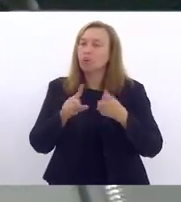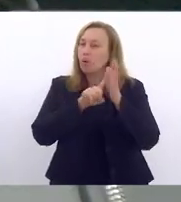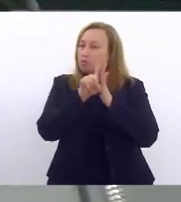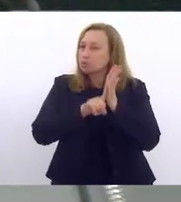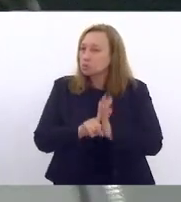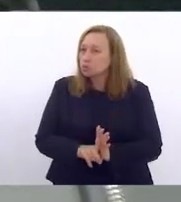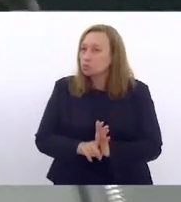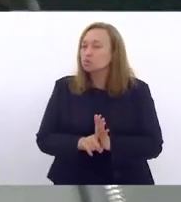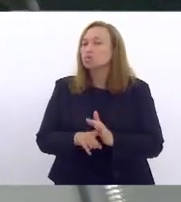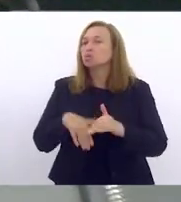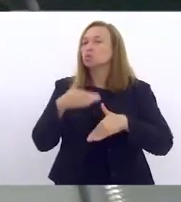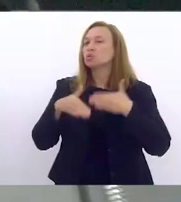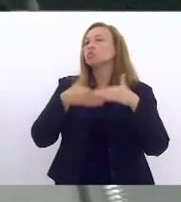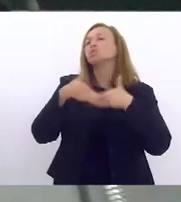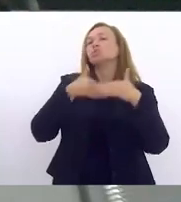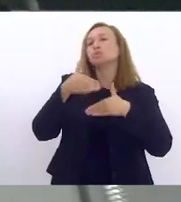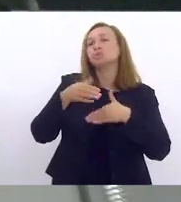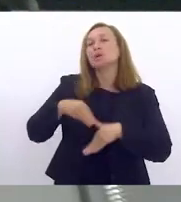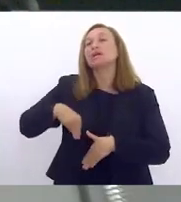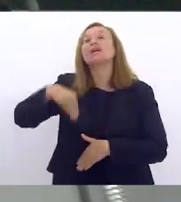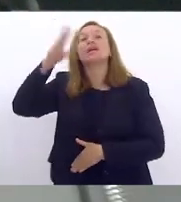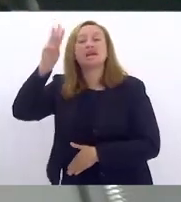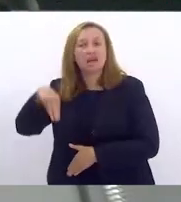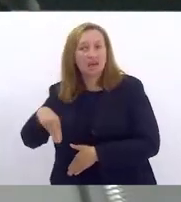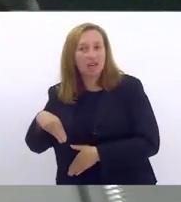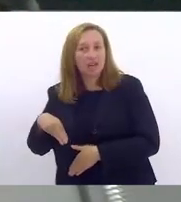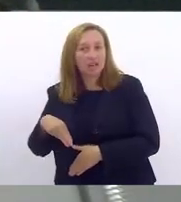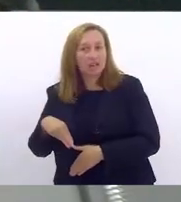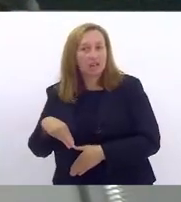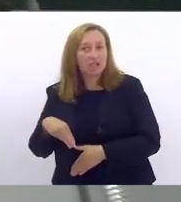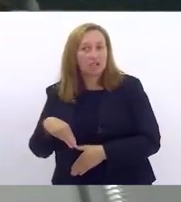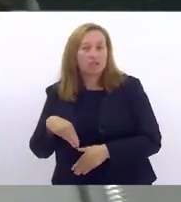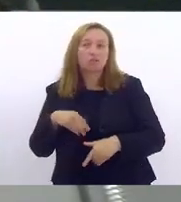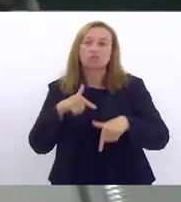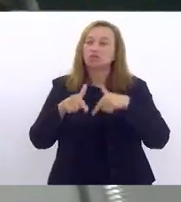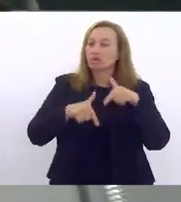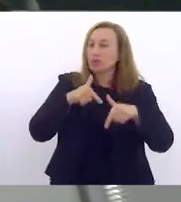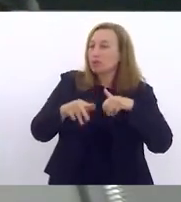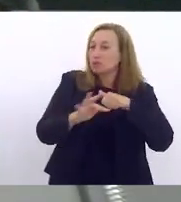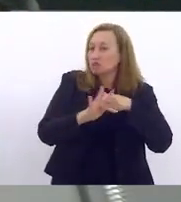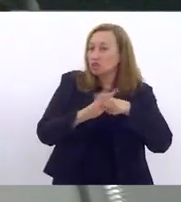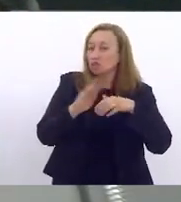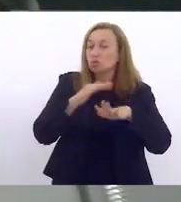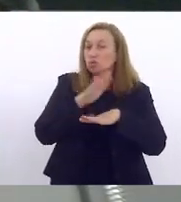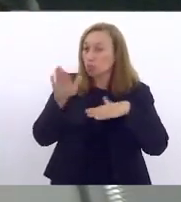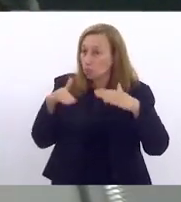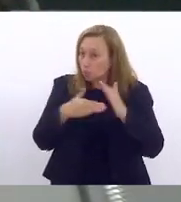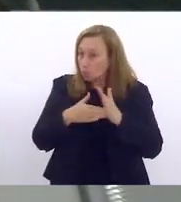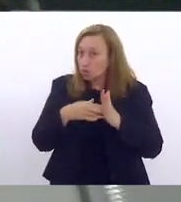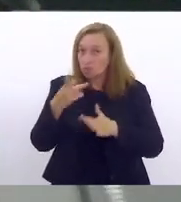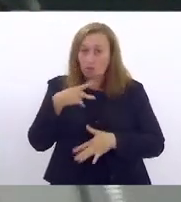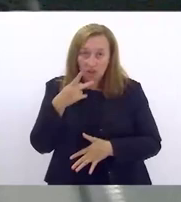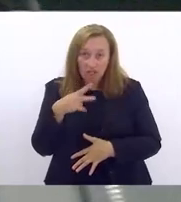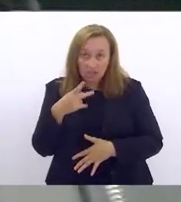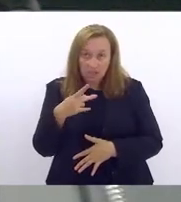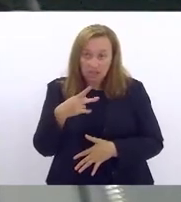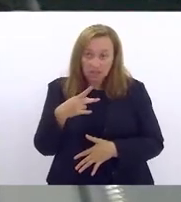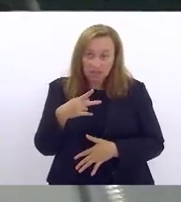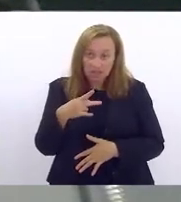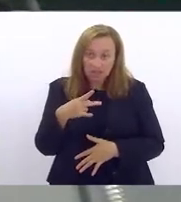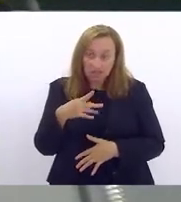que a gente desenvolve, quem são esses trabalhadores técnicos, todos esses que eu estou falando que a gente